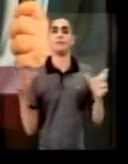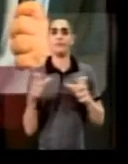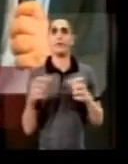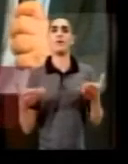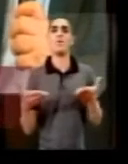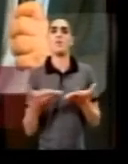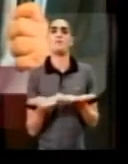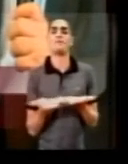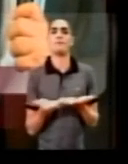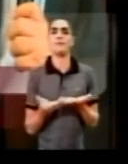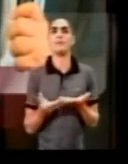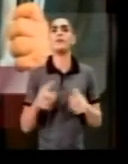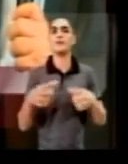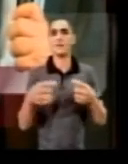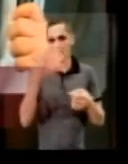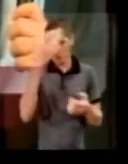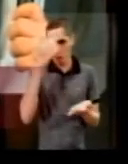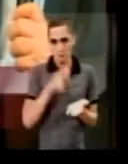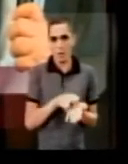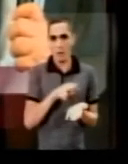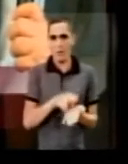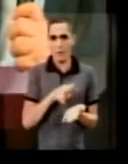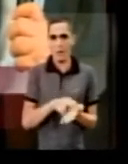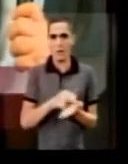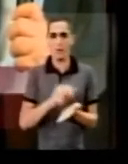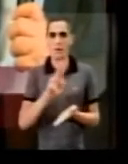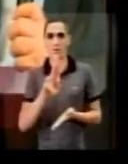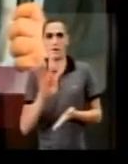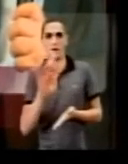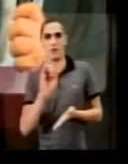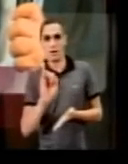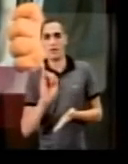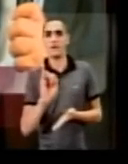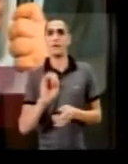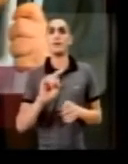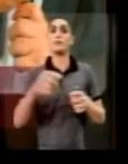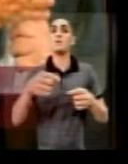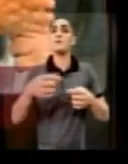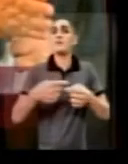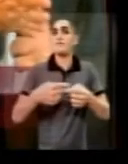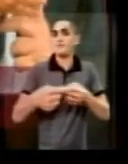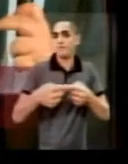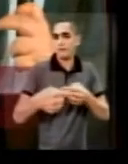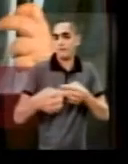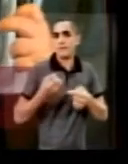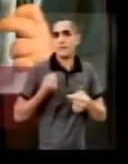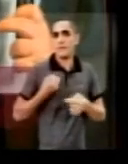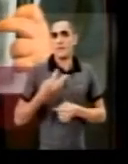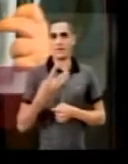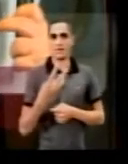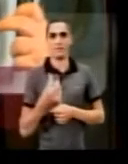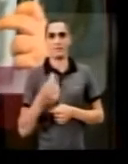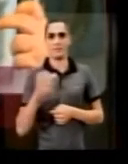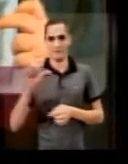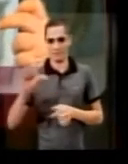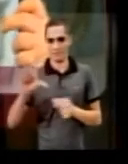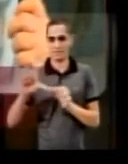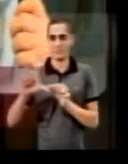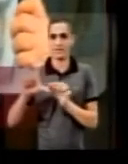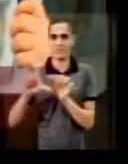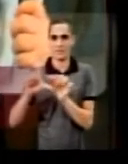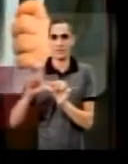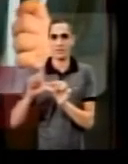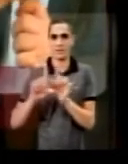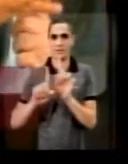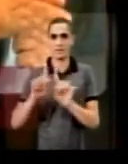e vieram a óbito na semana 36, que foi o nosso pico. Então, cada passo tem que ser